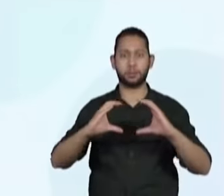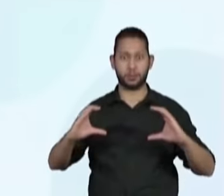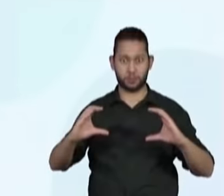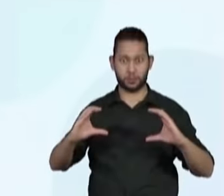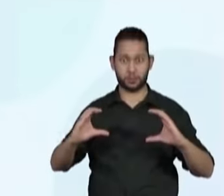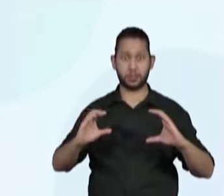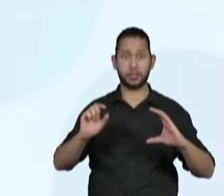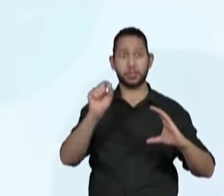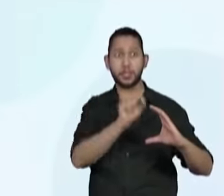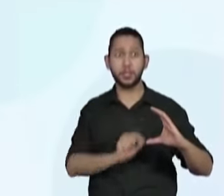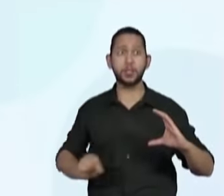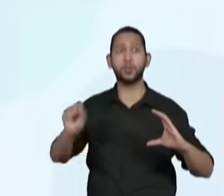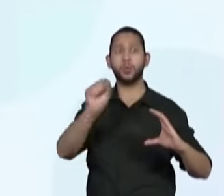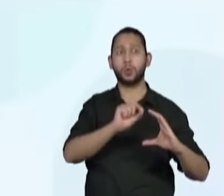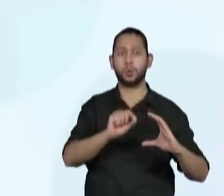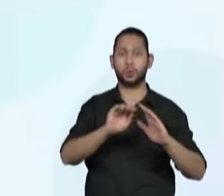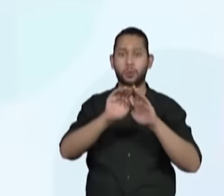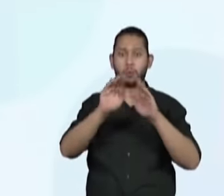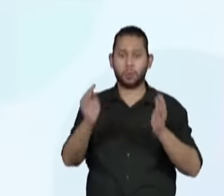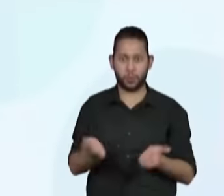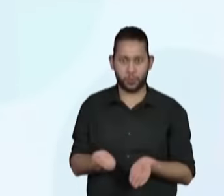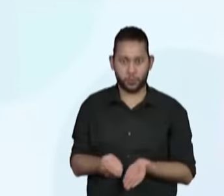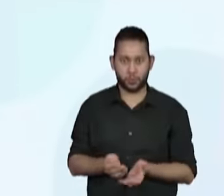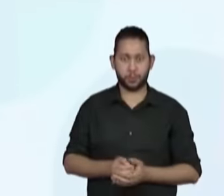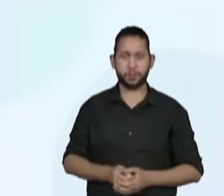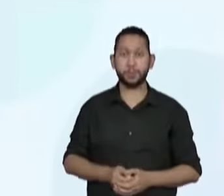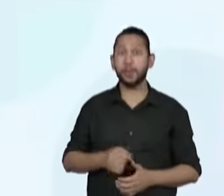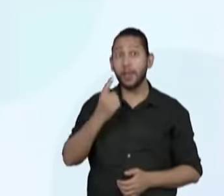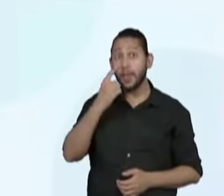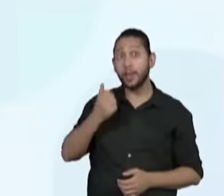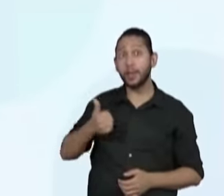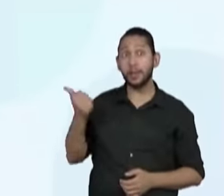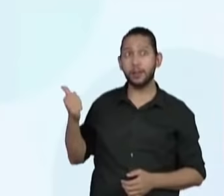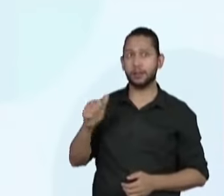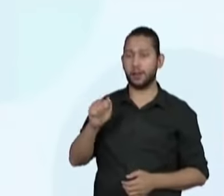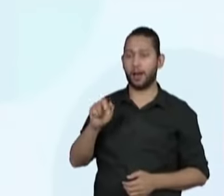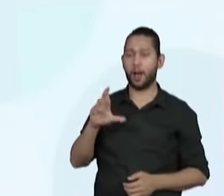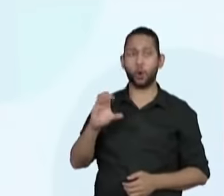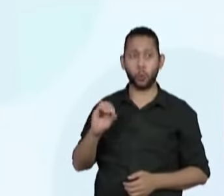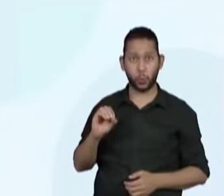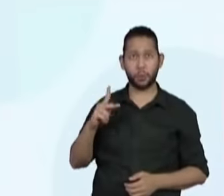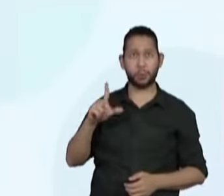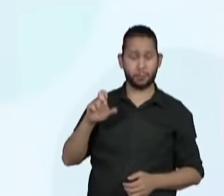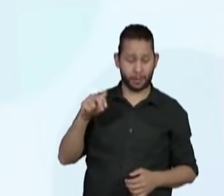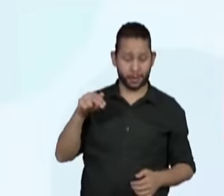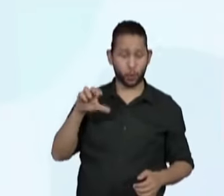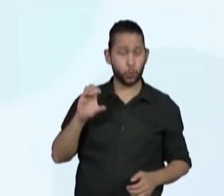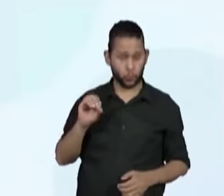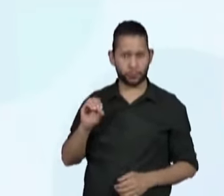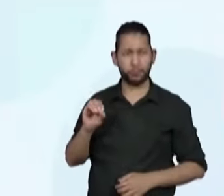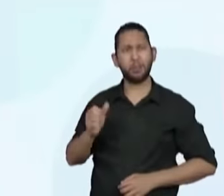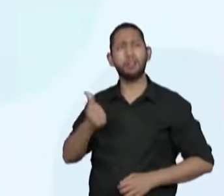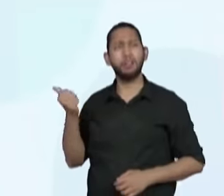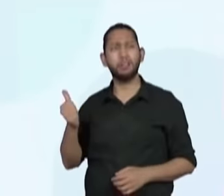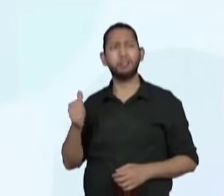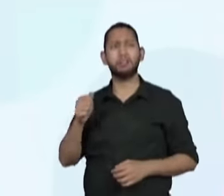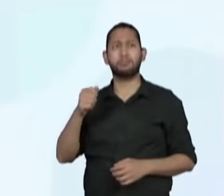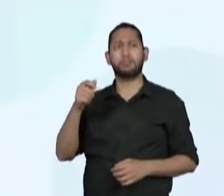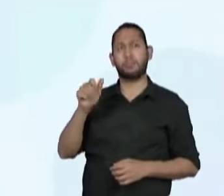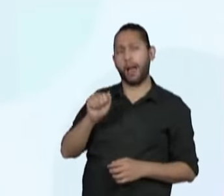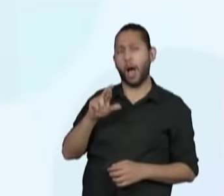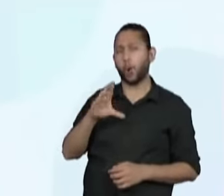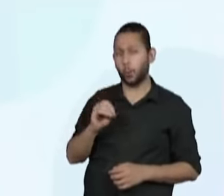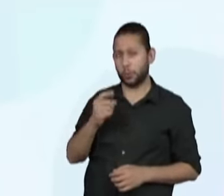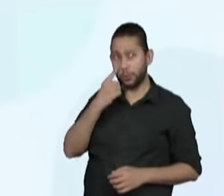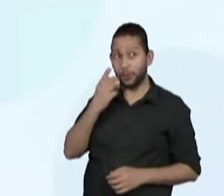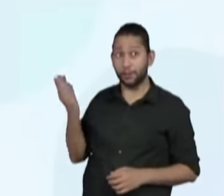um círculo. Então, a gente tem também, gente, o chamado arco pleno, tá? De acordo com esse arco pleno, né, e